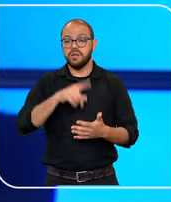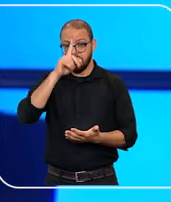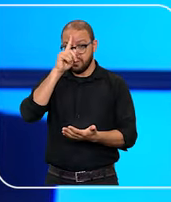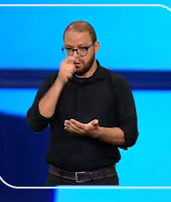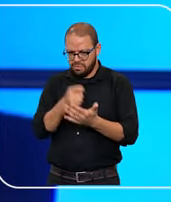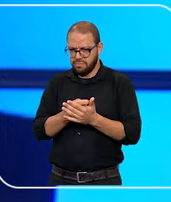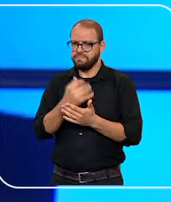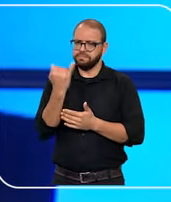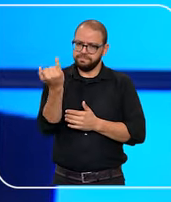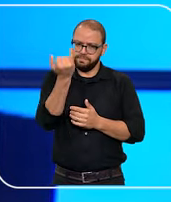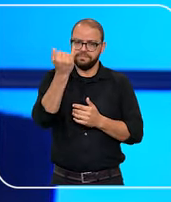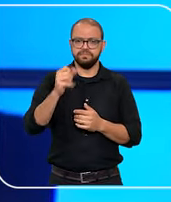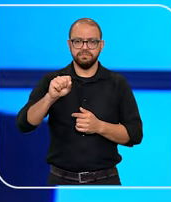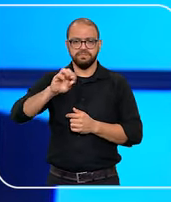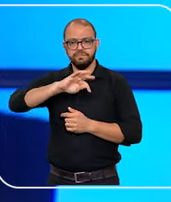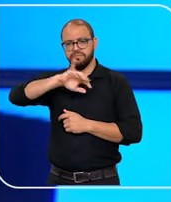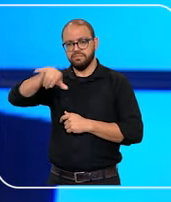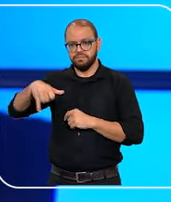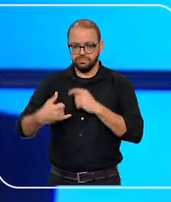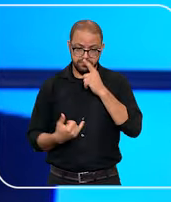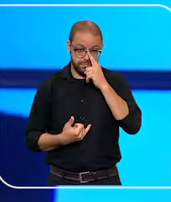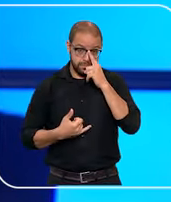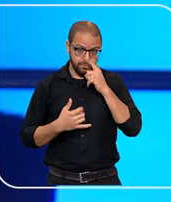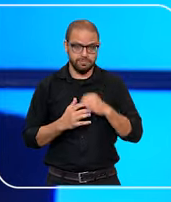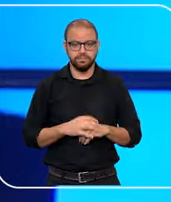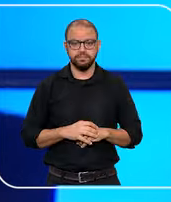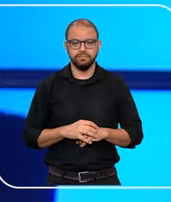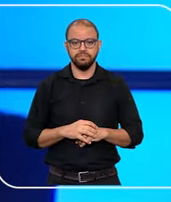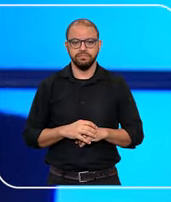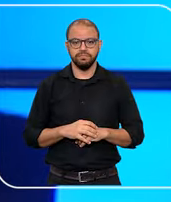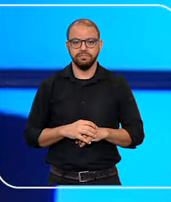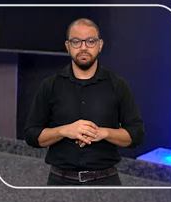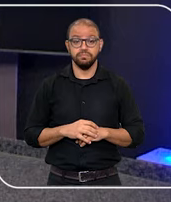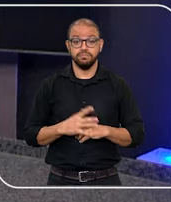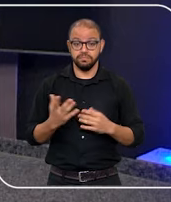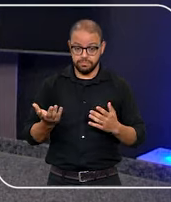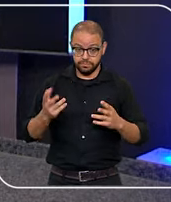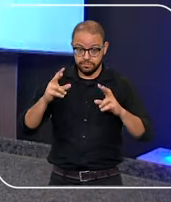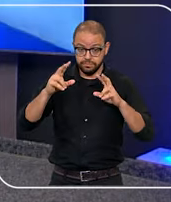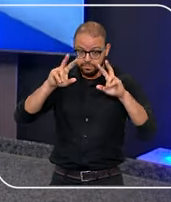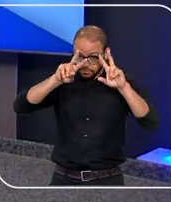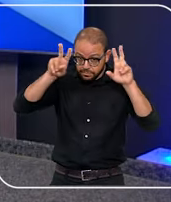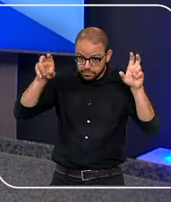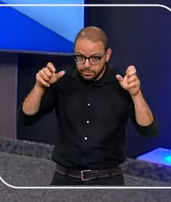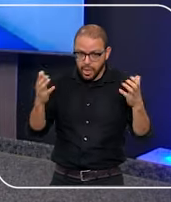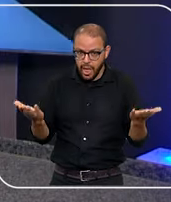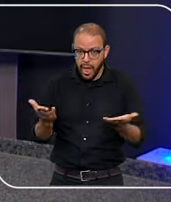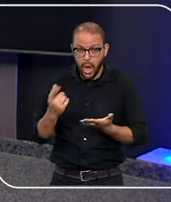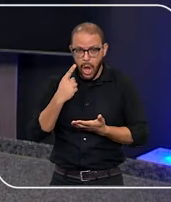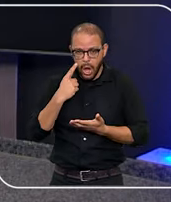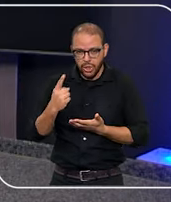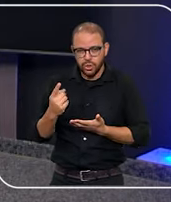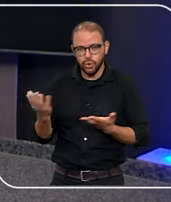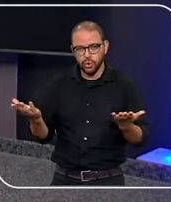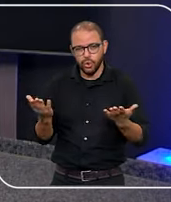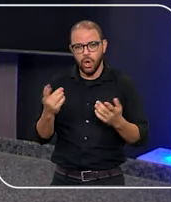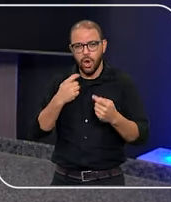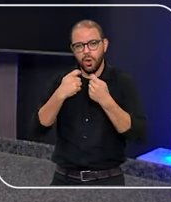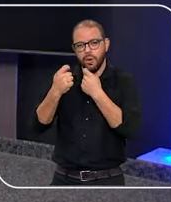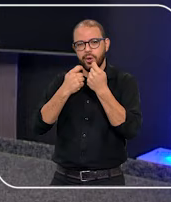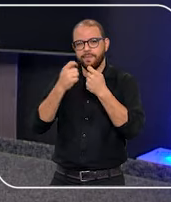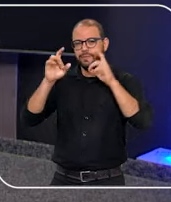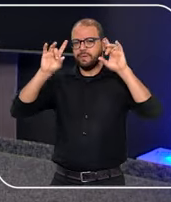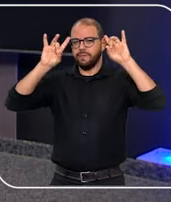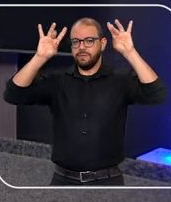demandando decisões importantes do Superior Tribunal de Justiça. sobre esse assunto. Você confere